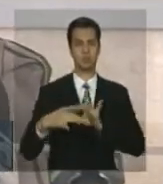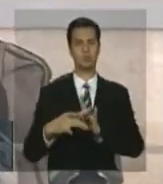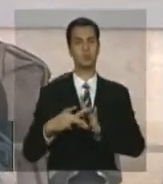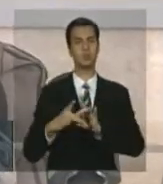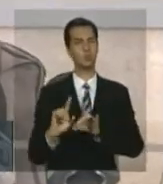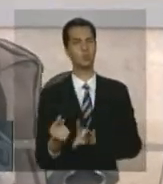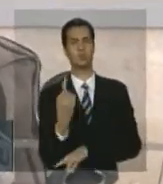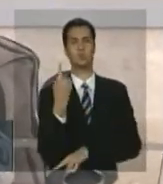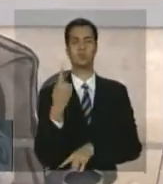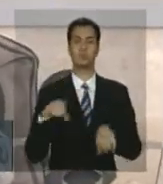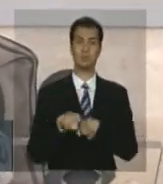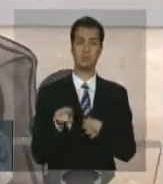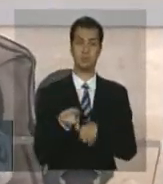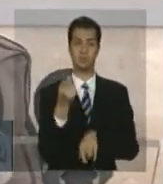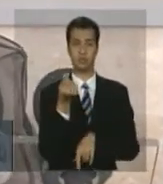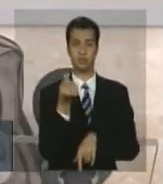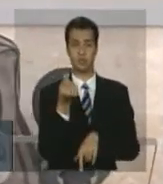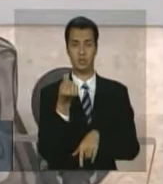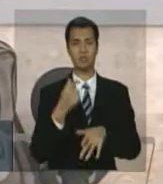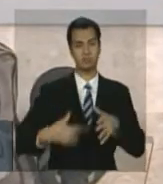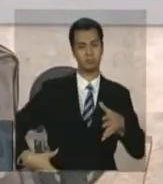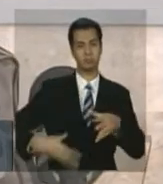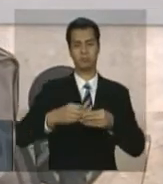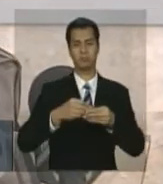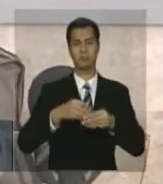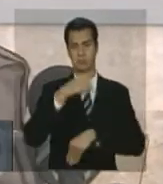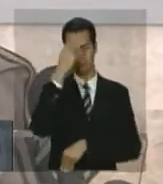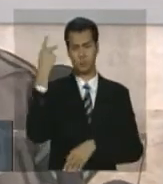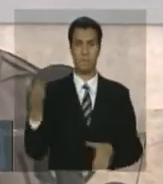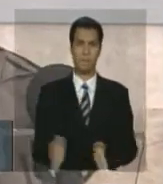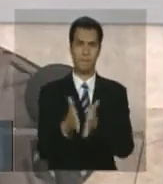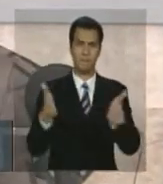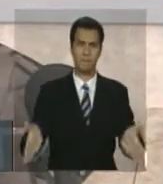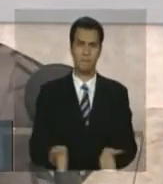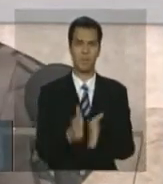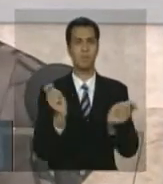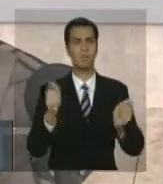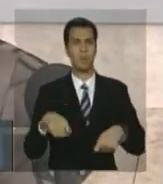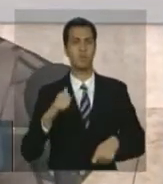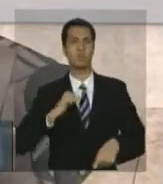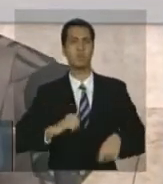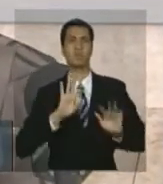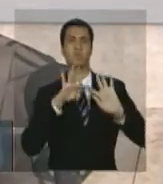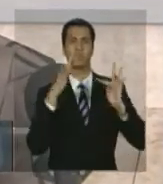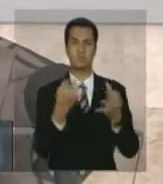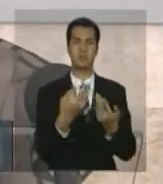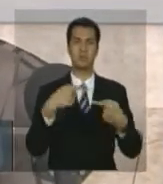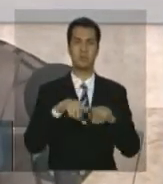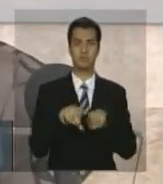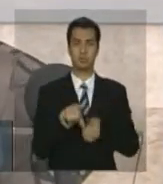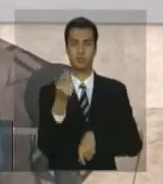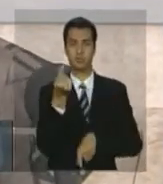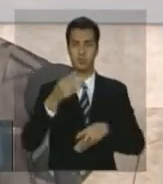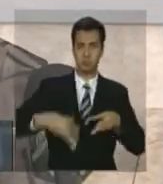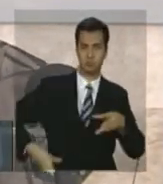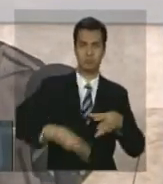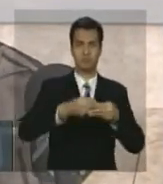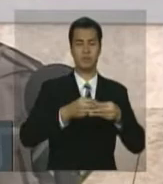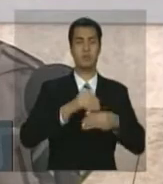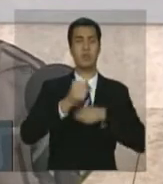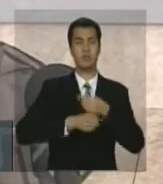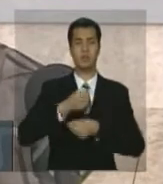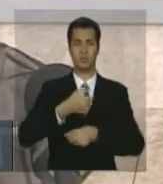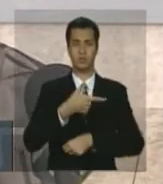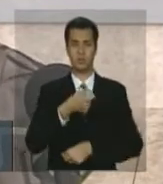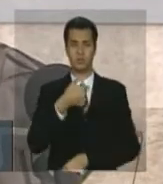renda, garante que as famílias em extrema pobreza não só recebam o Bolsa Família, mas recebam a complementação dos estados. E em